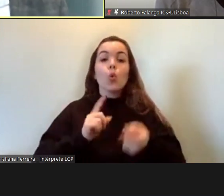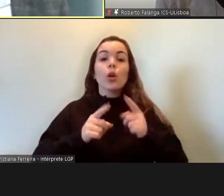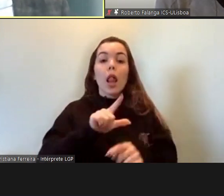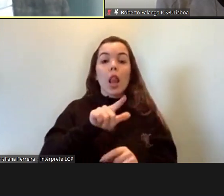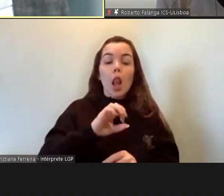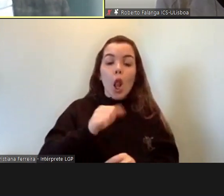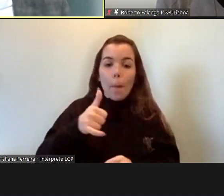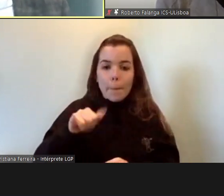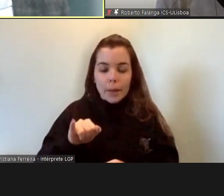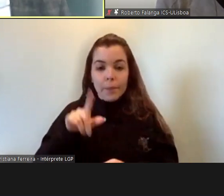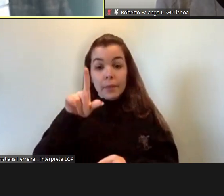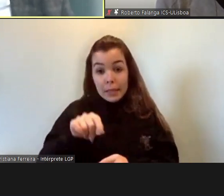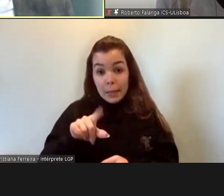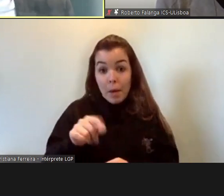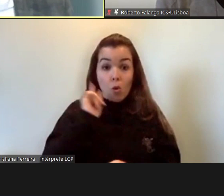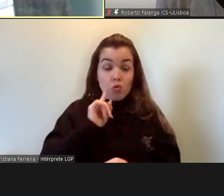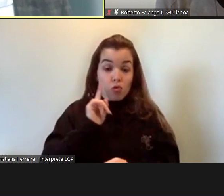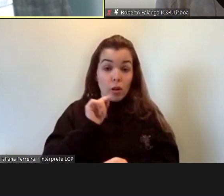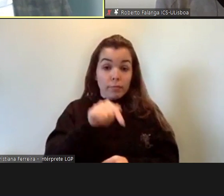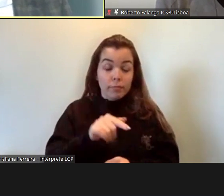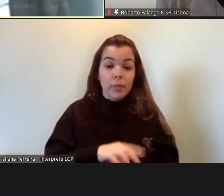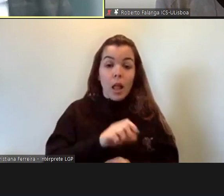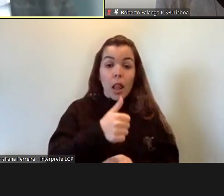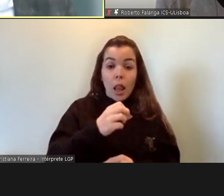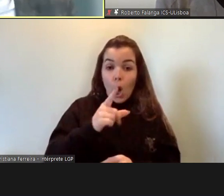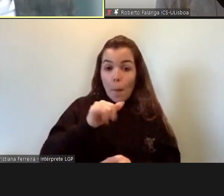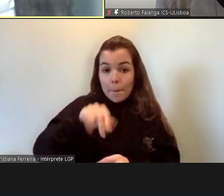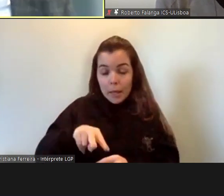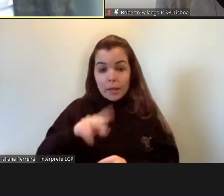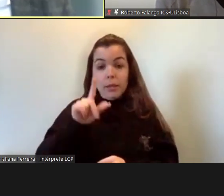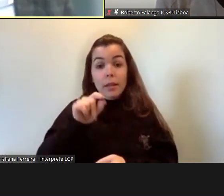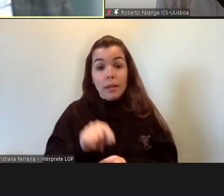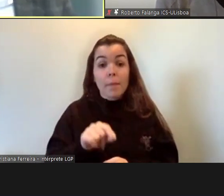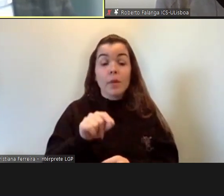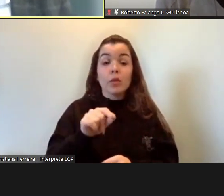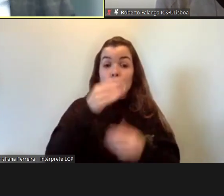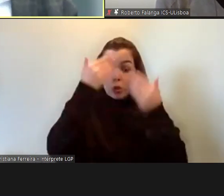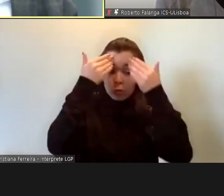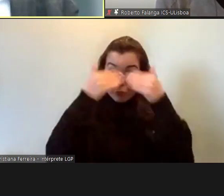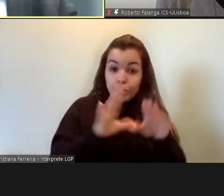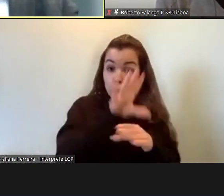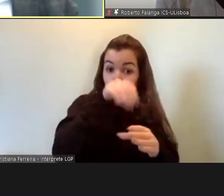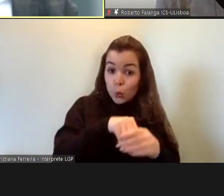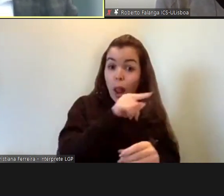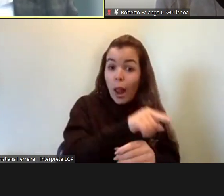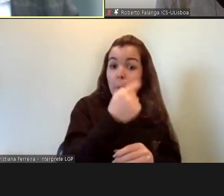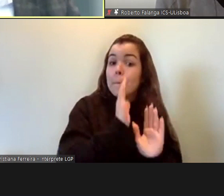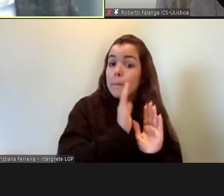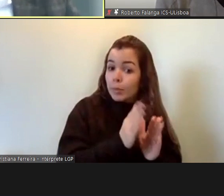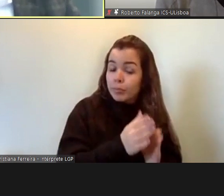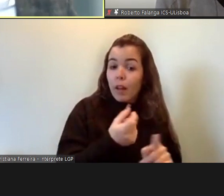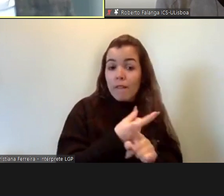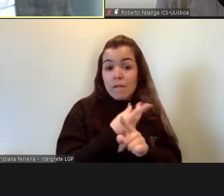preciso também trazer a questão do lobbying. O lobbying existe em democracia. Nós precisamos de lobbying em democracia. Porquê? Porque os vários agentes, os